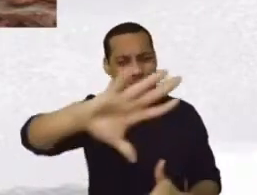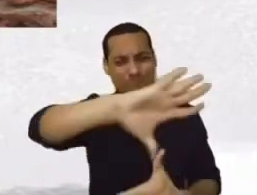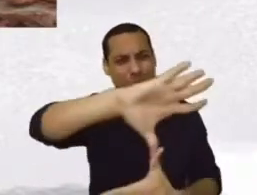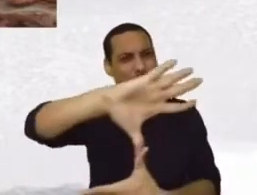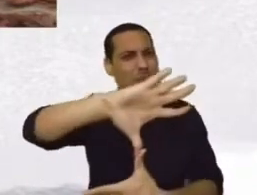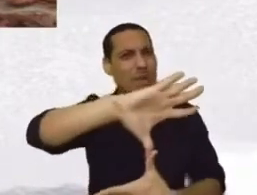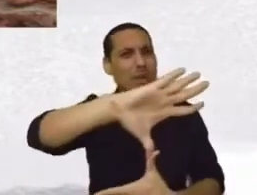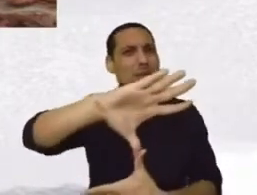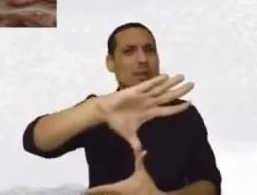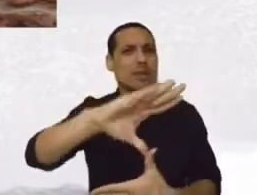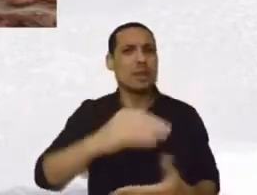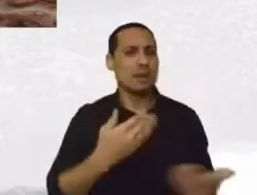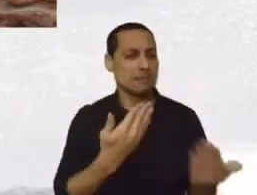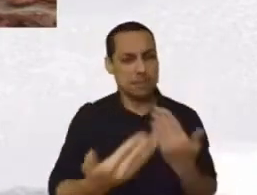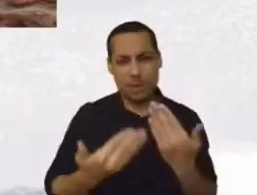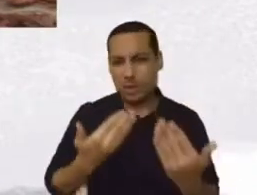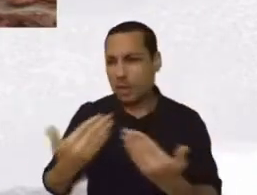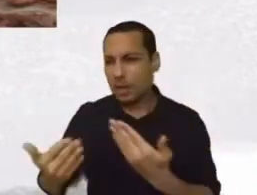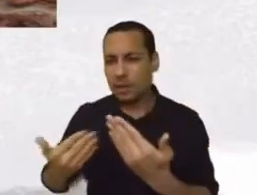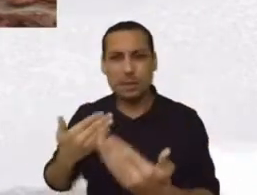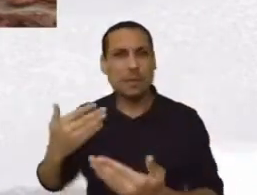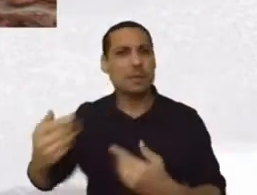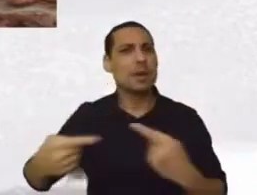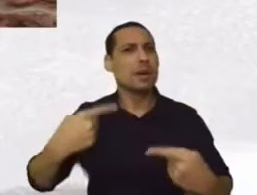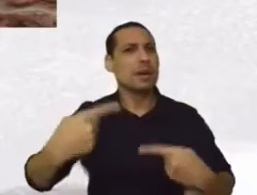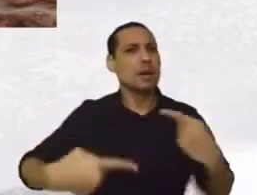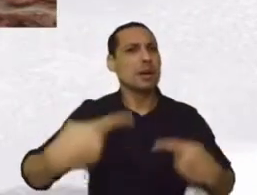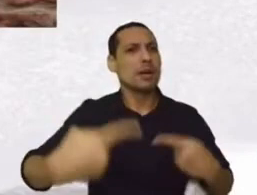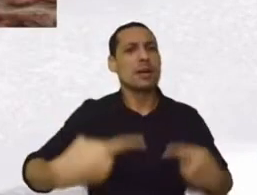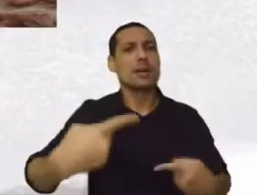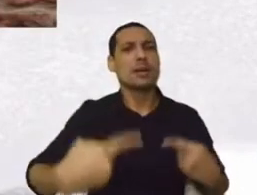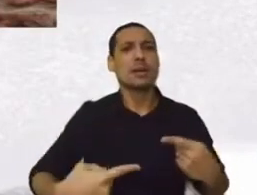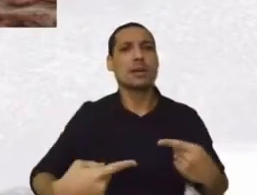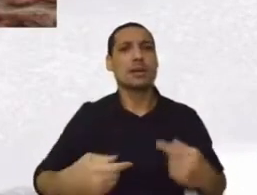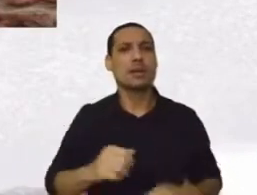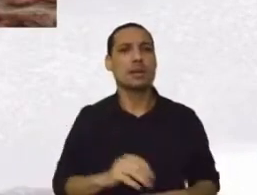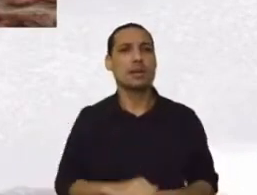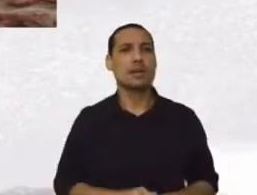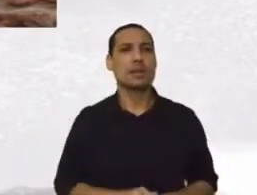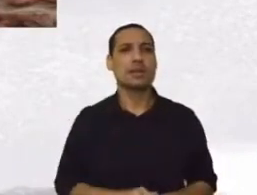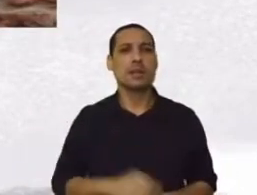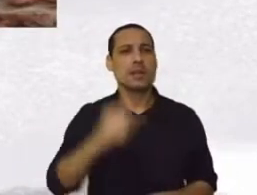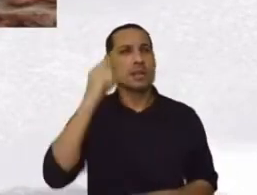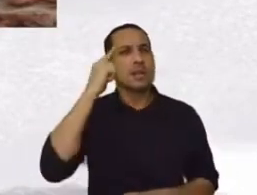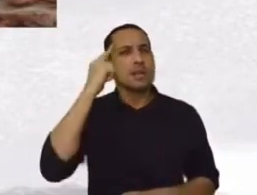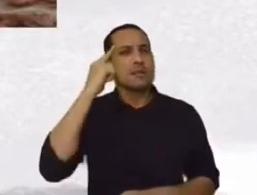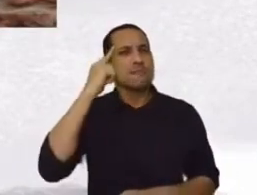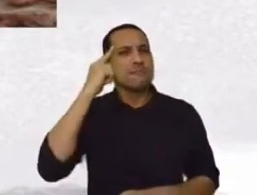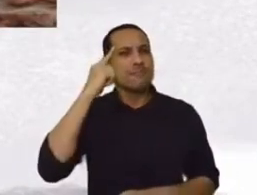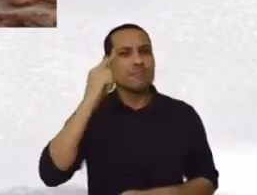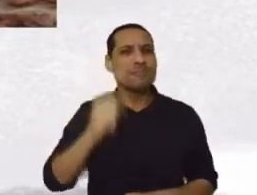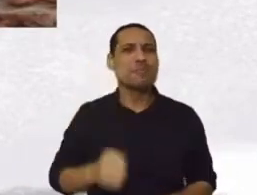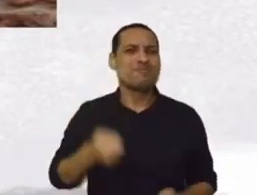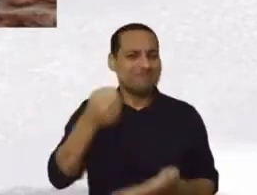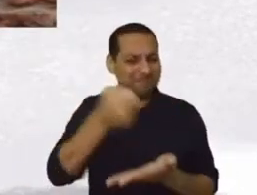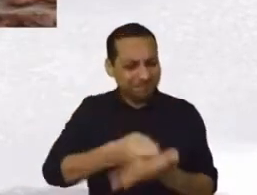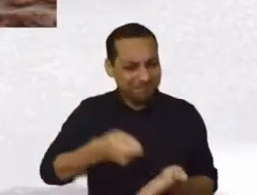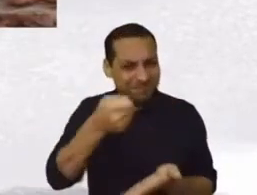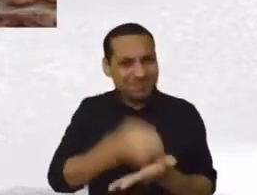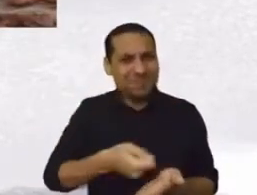não podemos fazer uma militância sindical como se nada tivesse passado no mundo. O